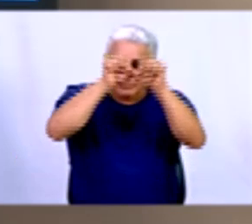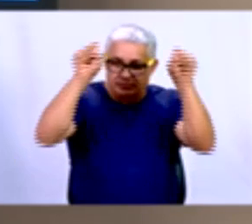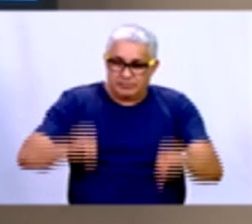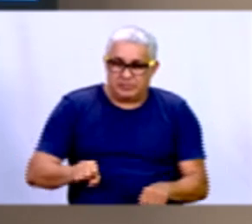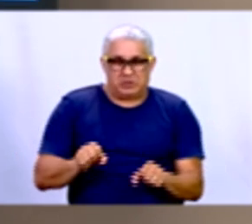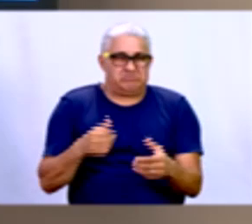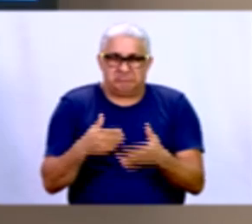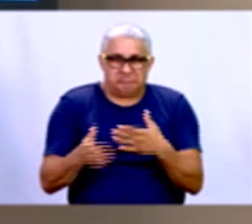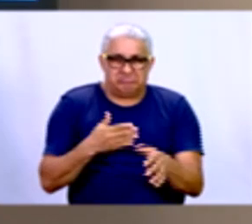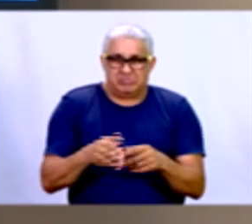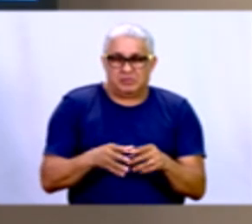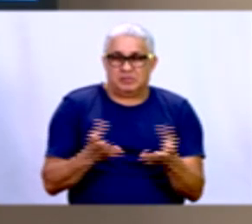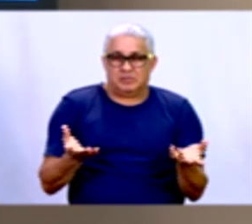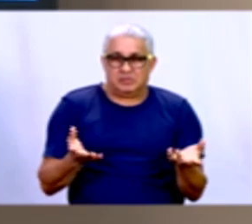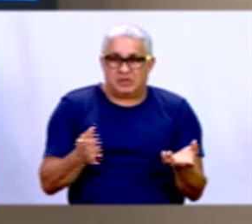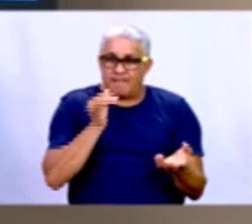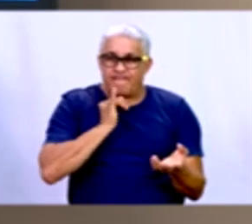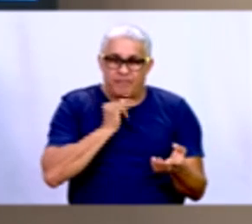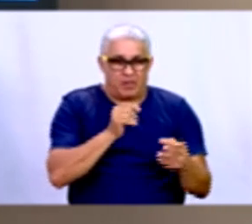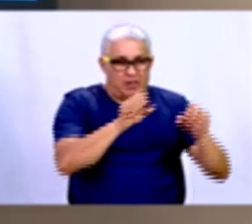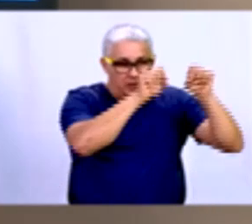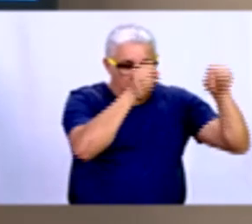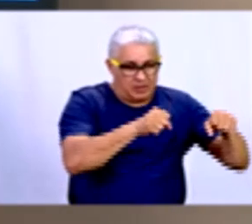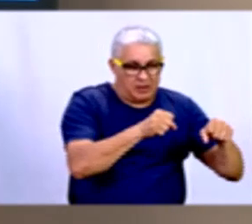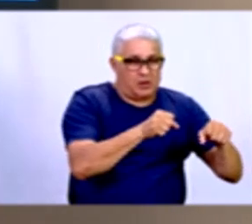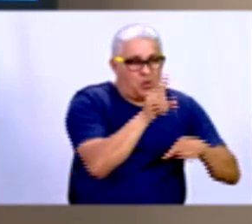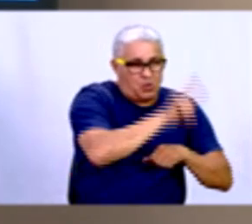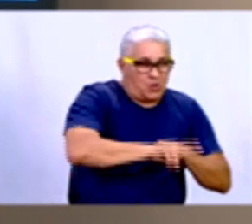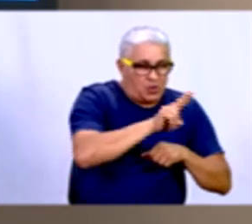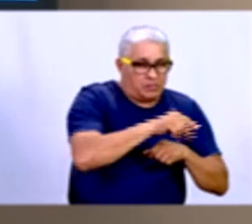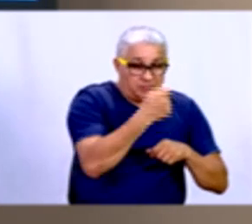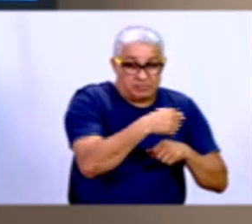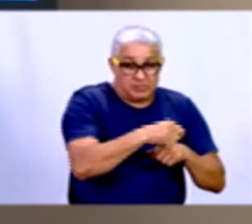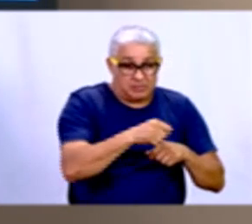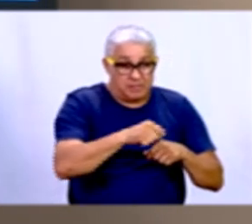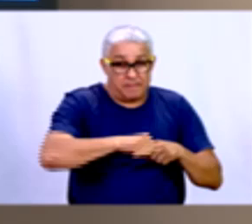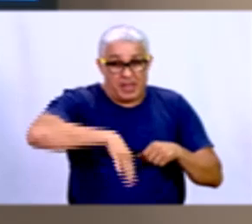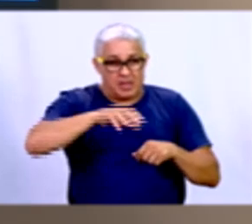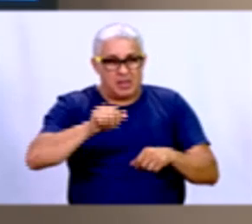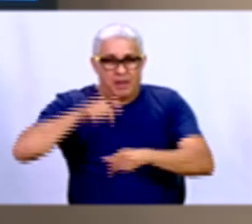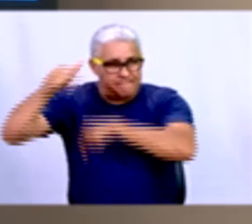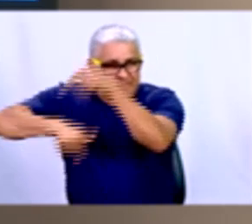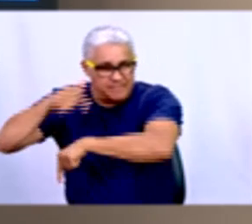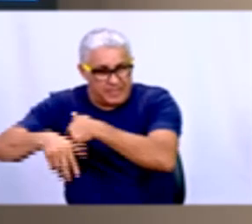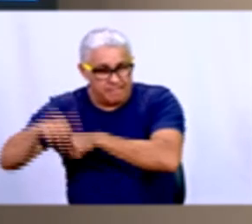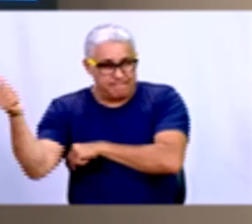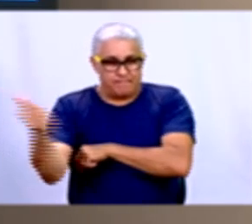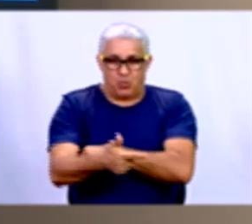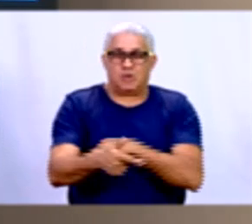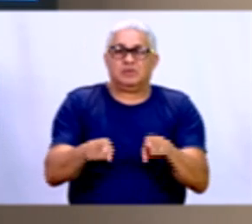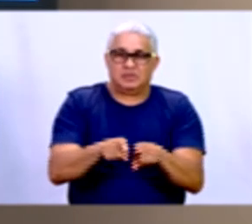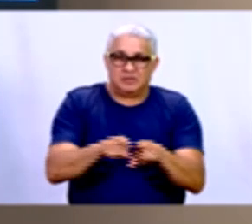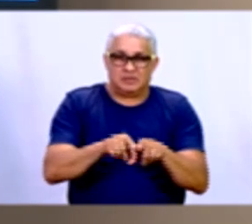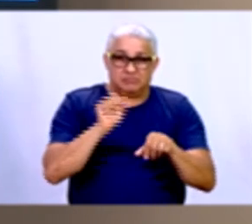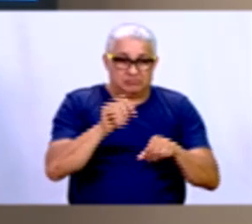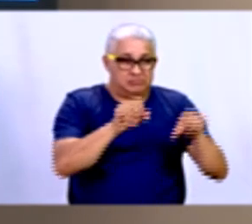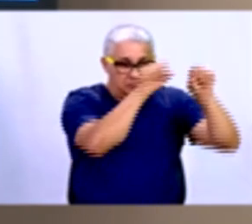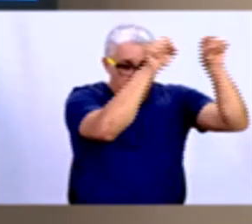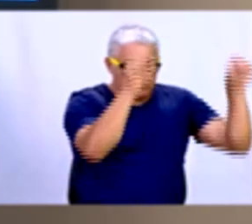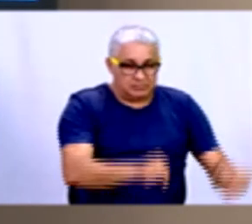X e produzia Y, eu tenho que produzir bem mais do que isso agora. Se o seu sistema está